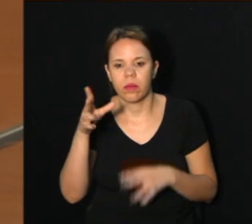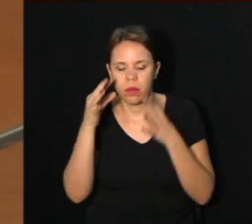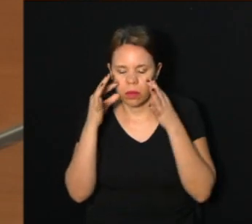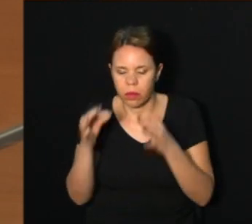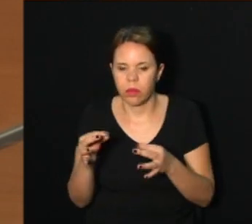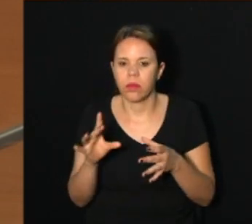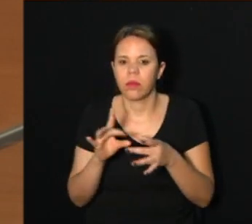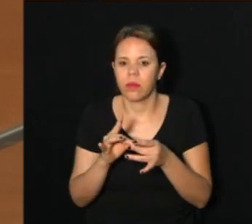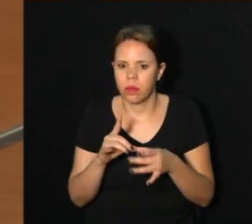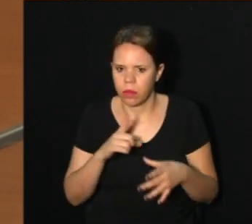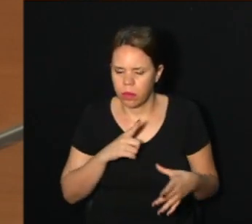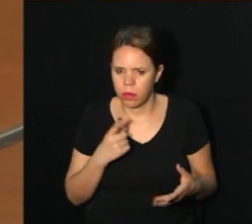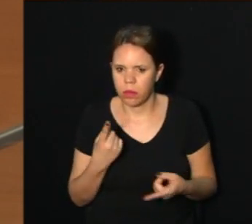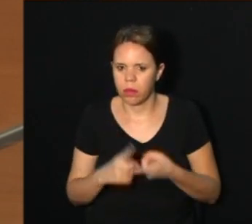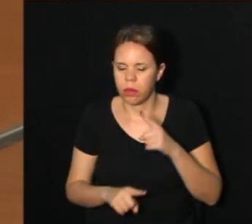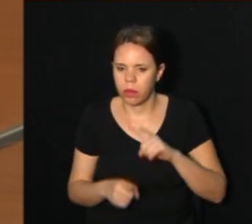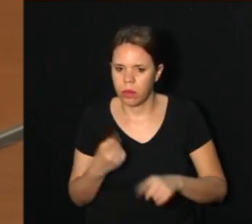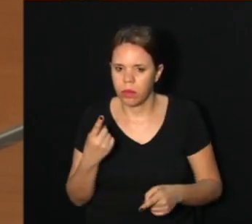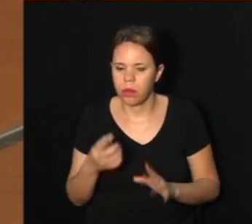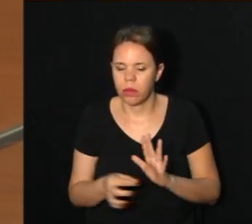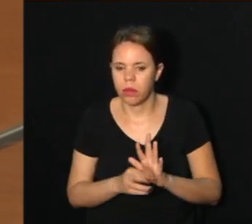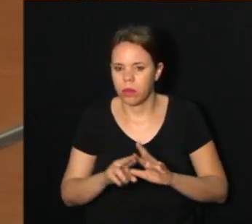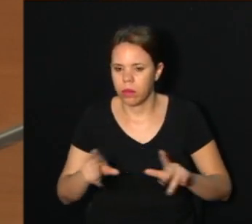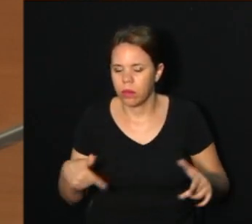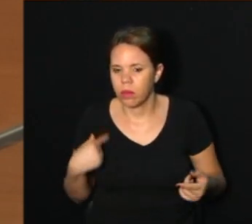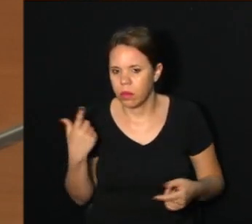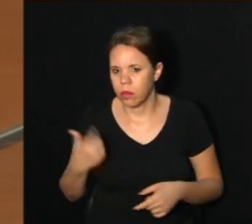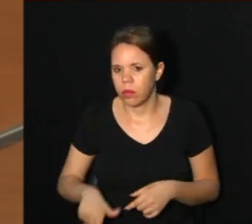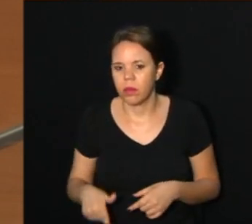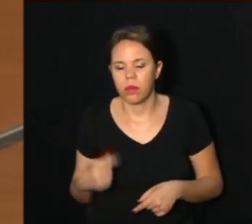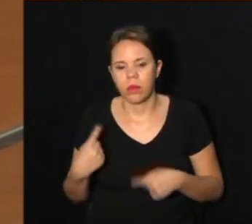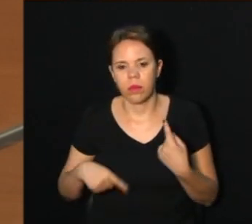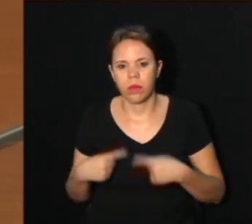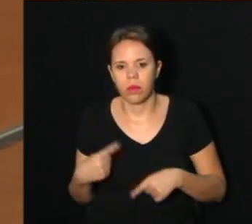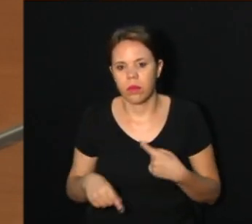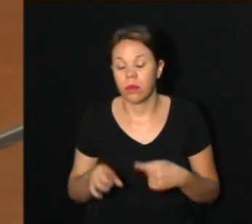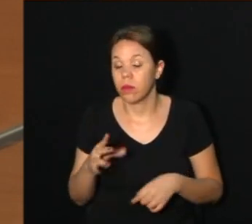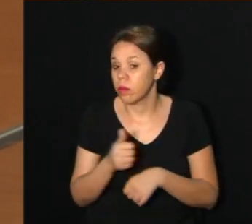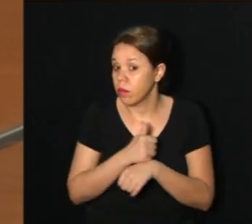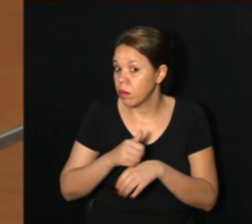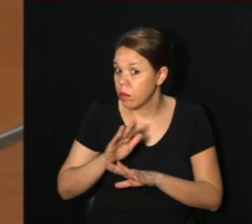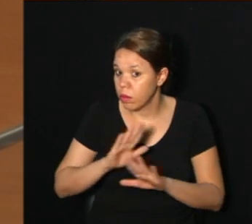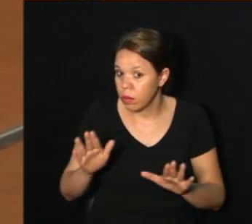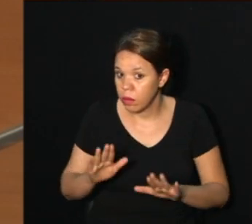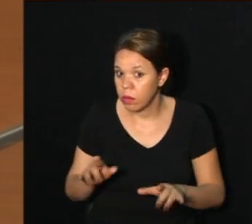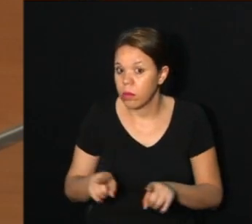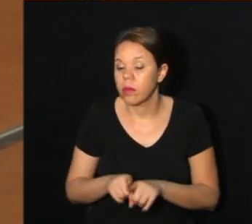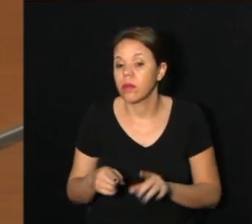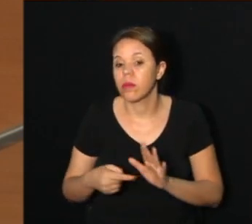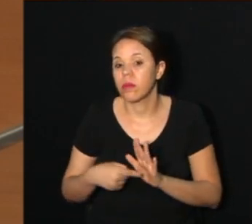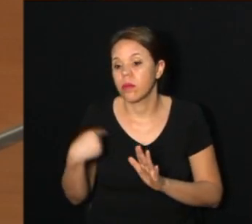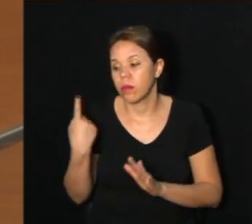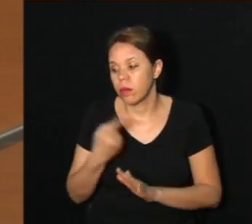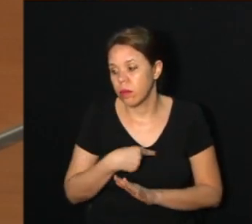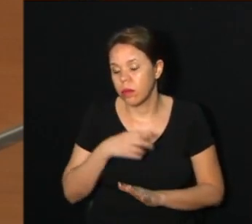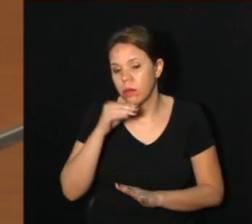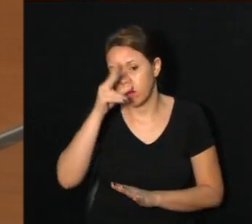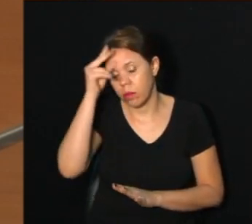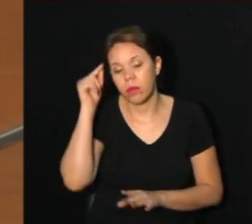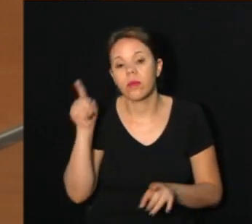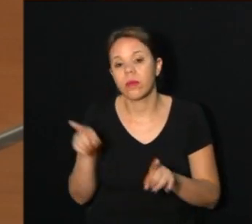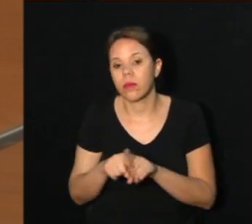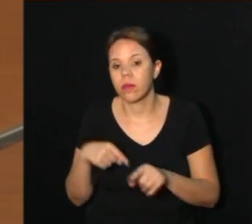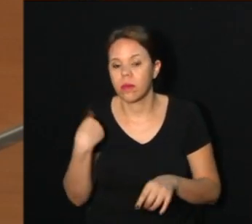unidade. E repetir aqui, não é discutir fatia de categoria, é discutir a nossa categoria. Não